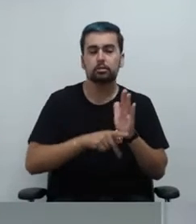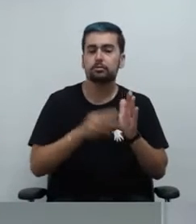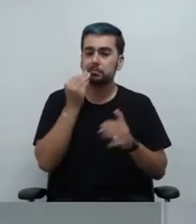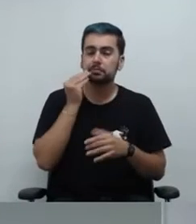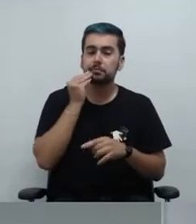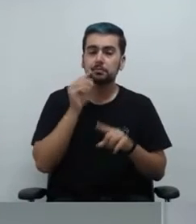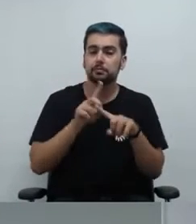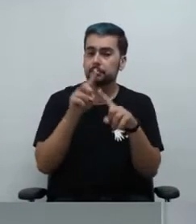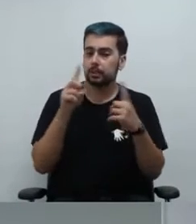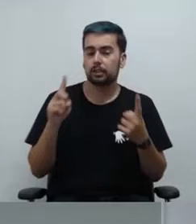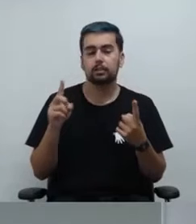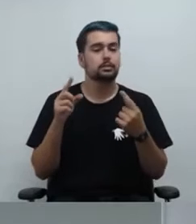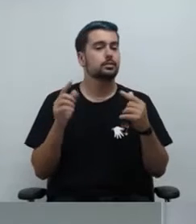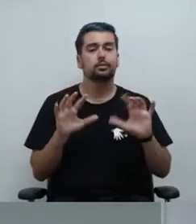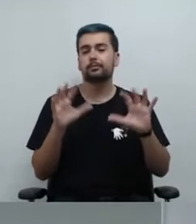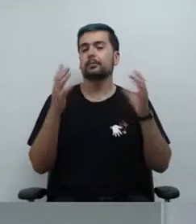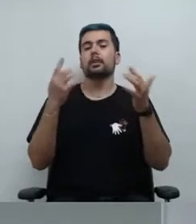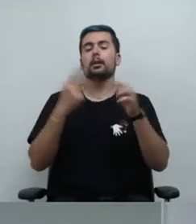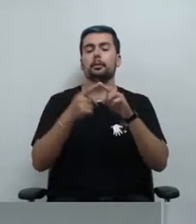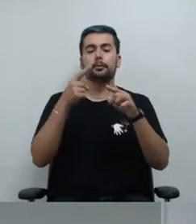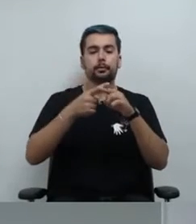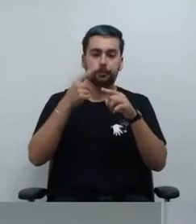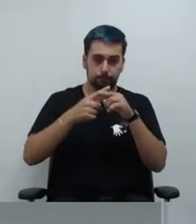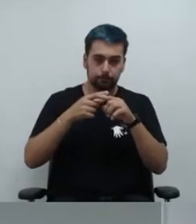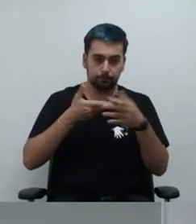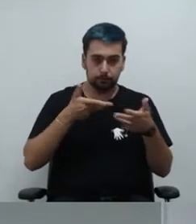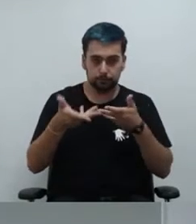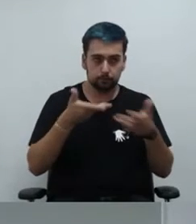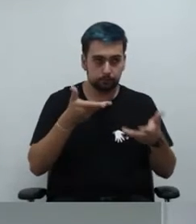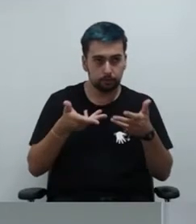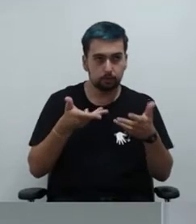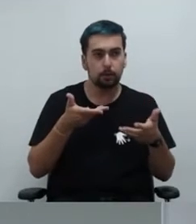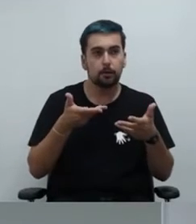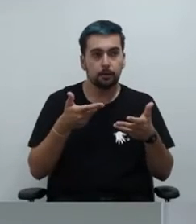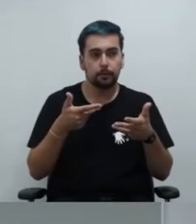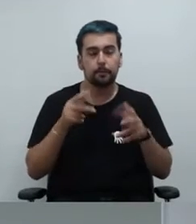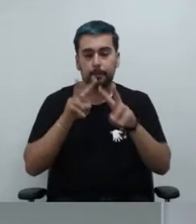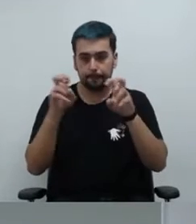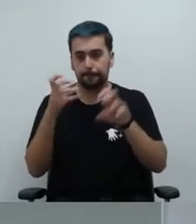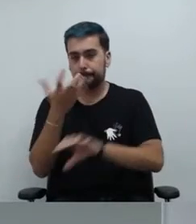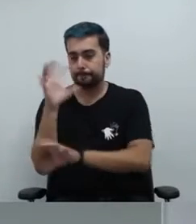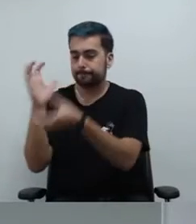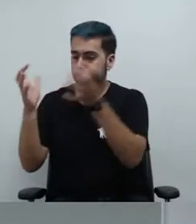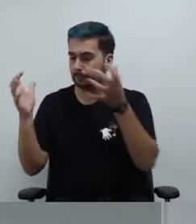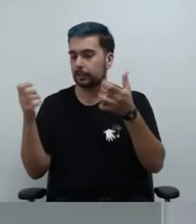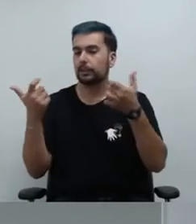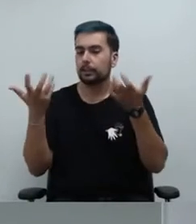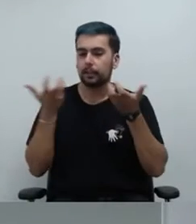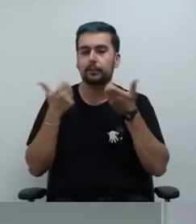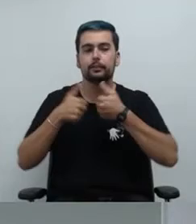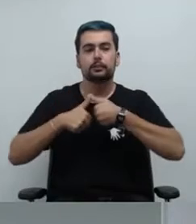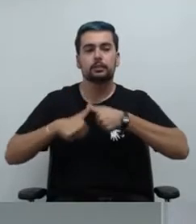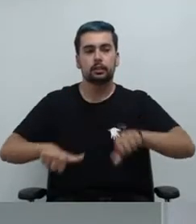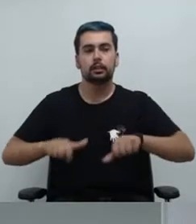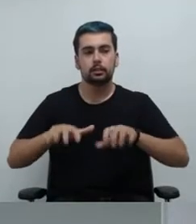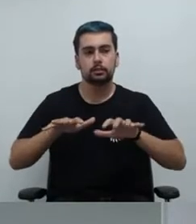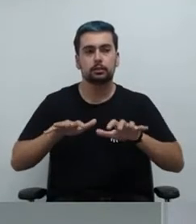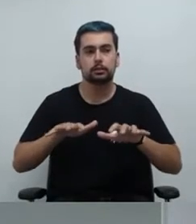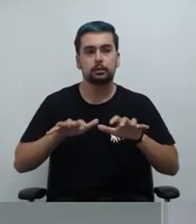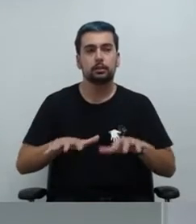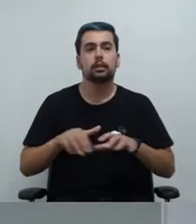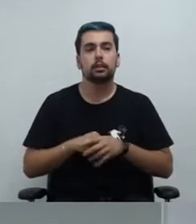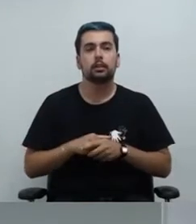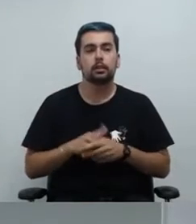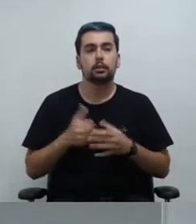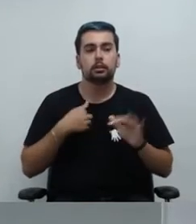por convicção de que essa atuação da Defensoria Pública na temática ambiental veio para ficar. Eu queria